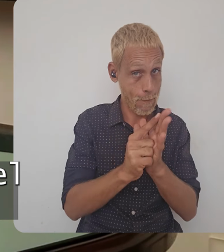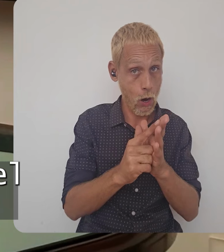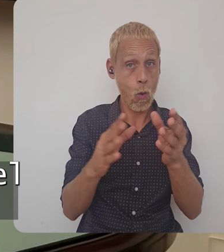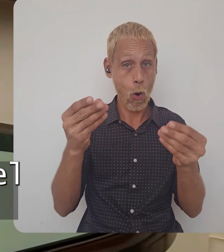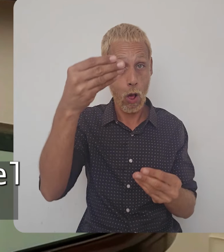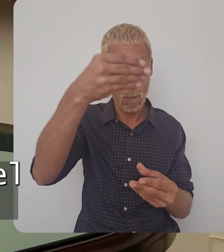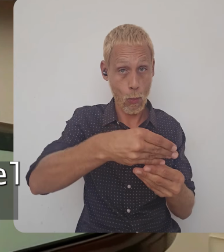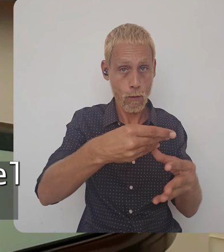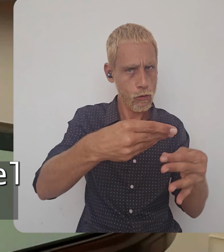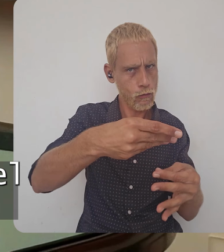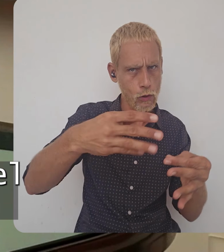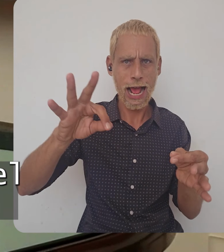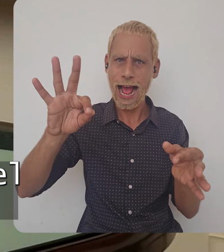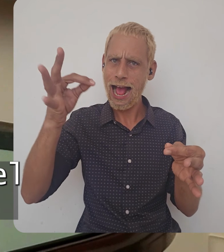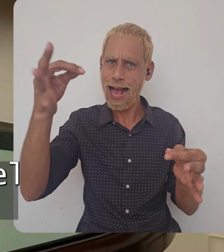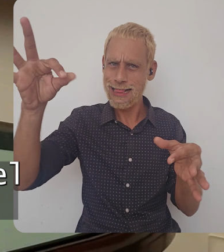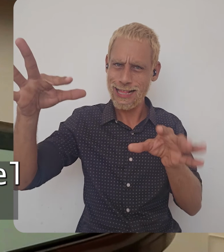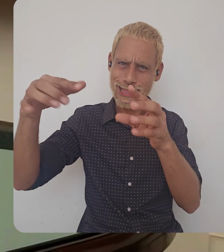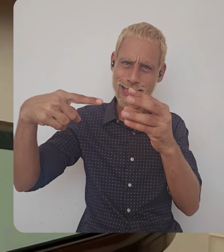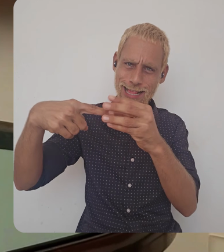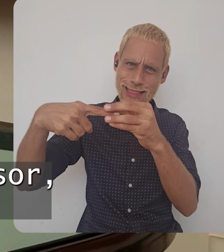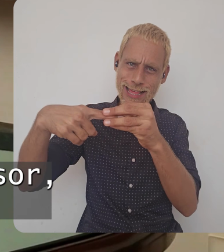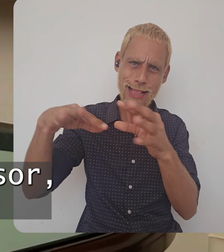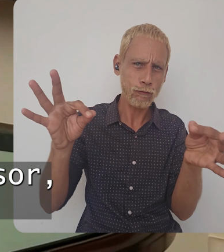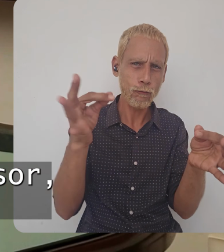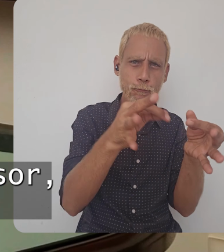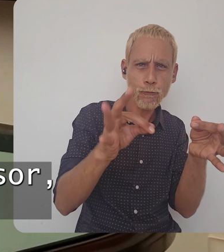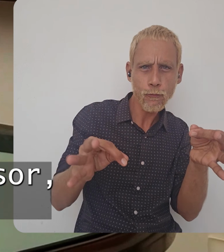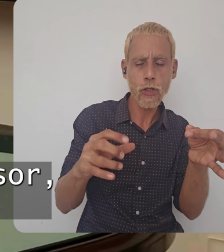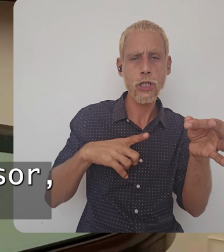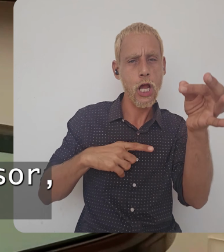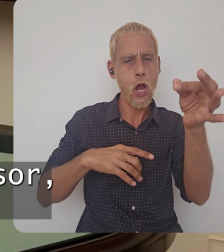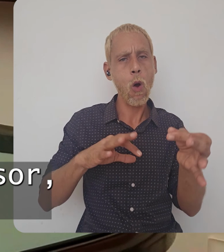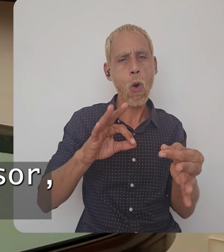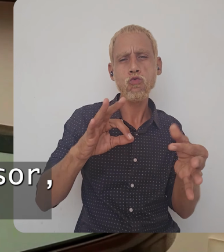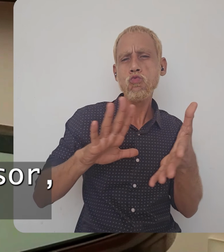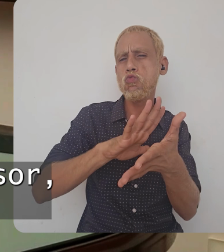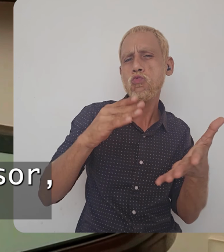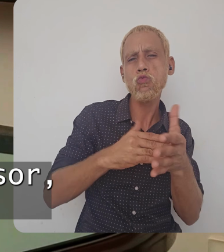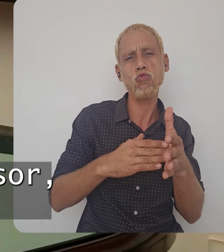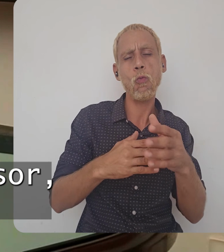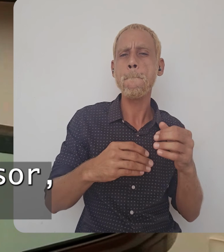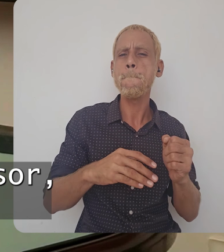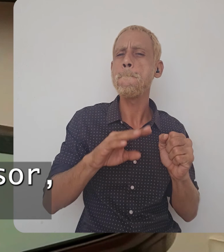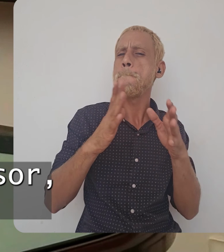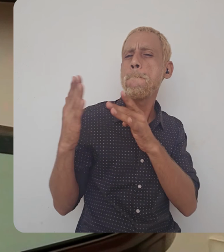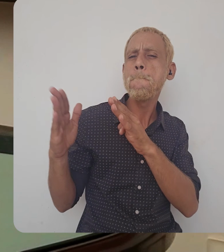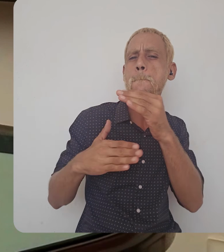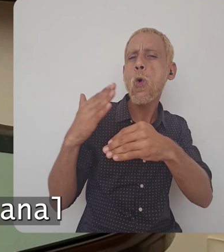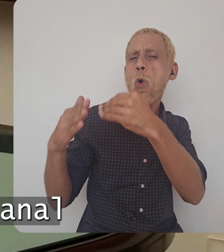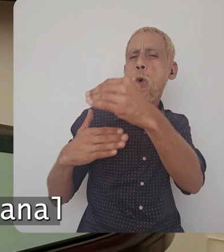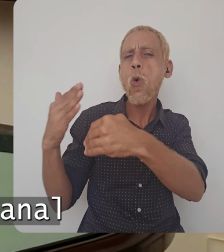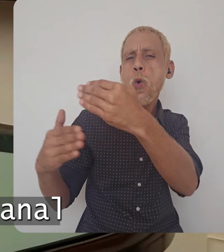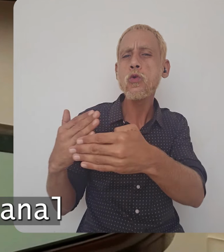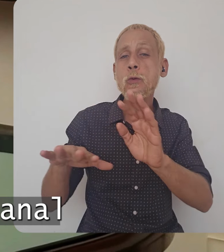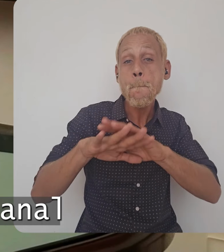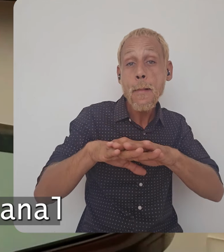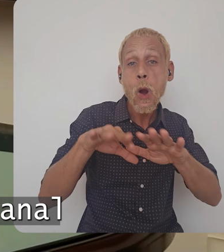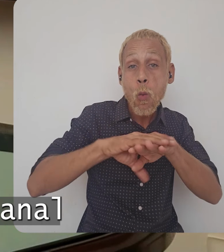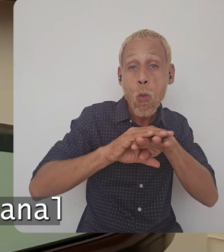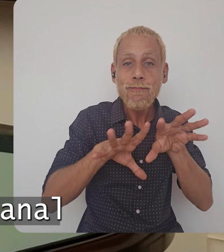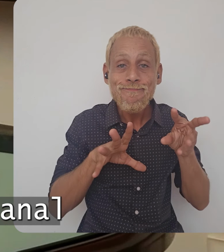e a gente escrevia na máquina com papel, com carbono, para corrigir era na caneta, tinha revisor, tinha corretor, ou seja, era